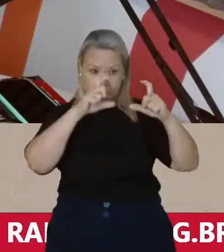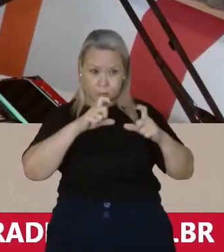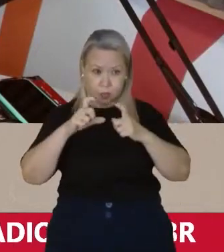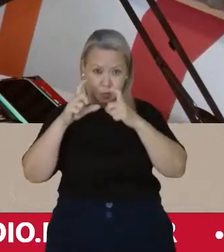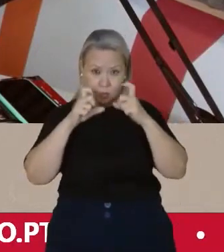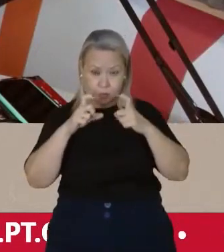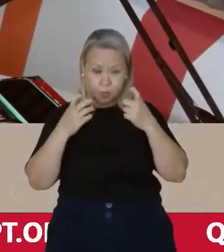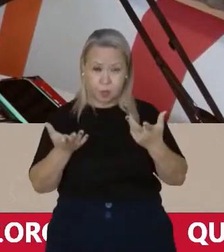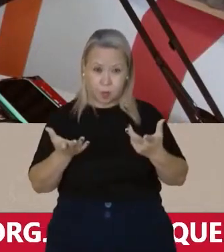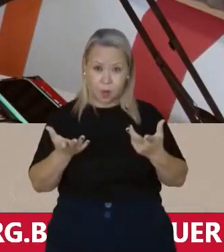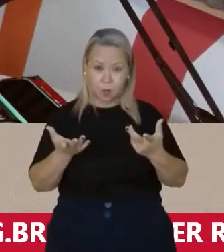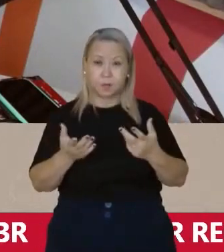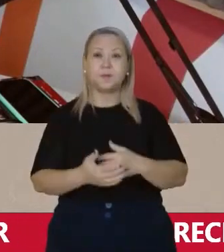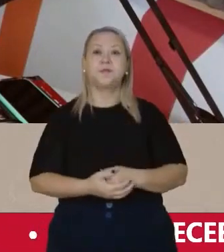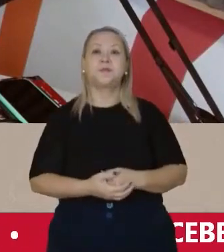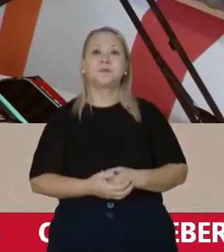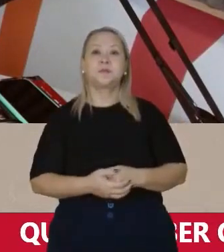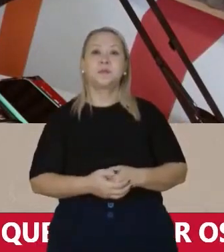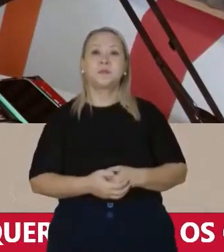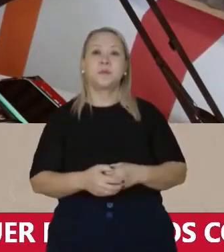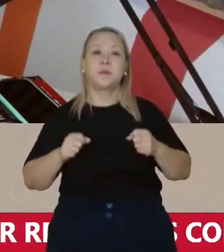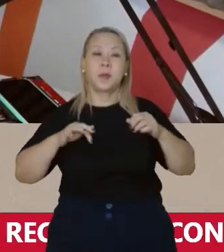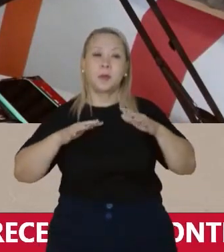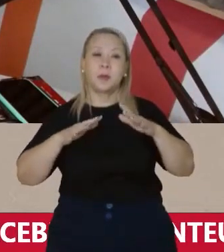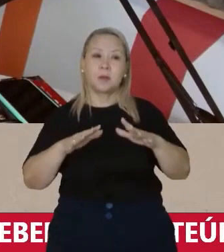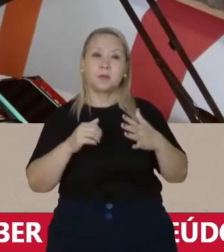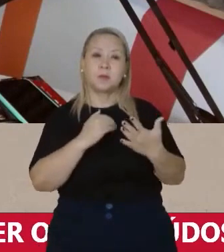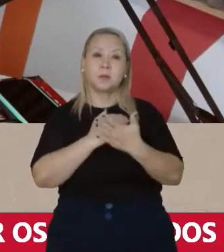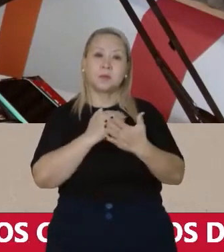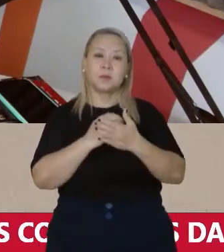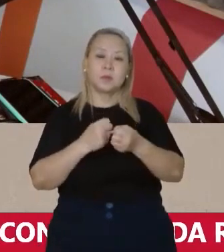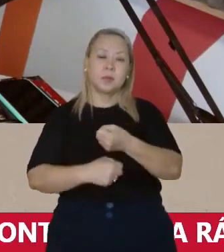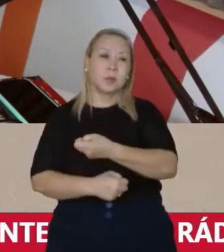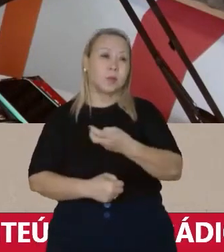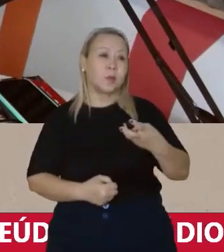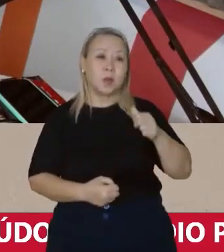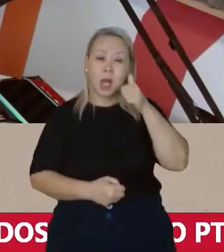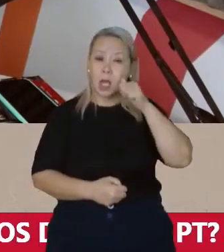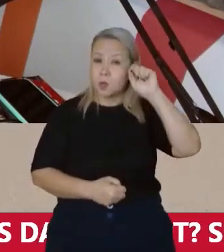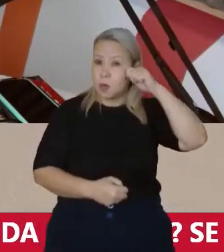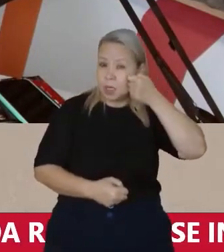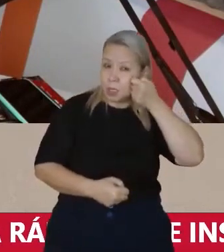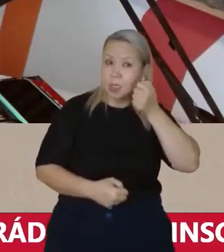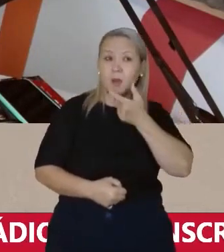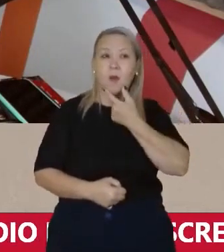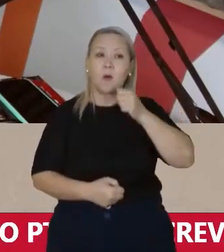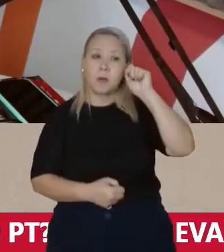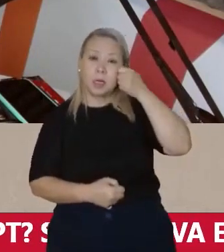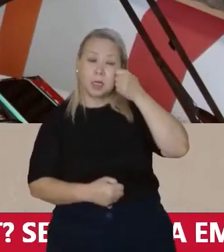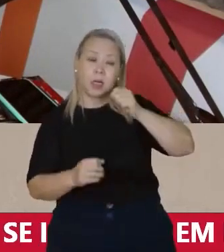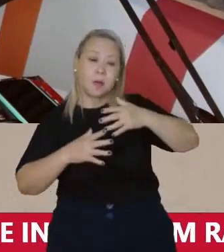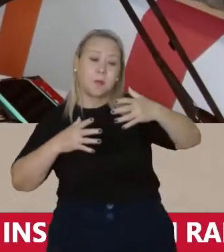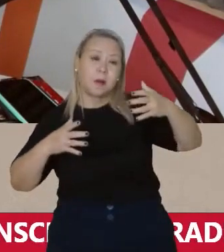dia do almoço, né? Nós, para poder mandar para que nos ajuda, a quantidade de mulher negra e homem negro. A